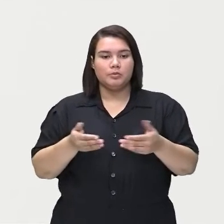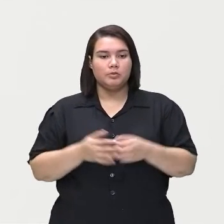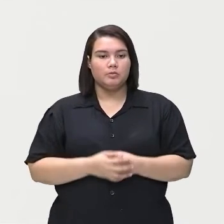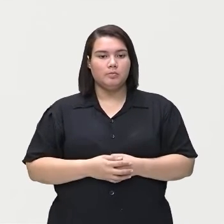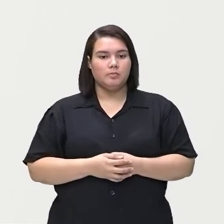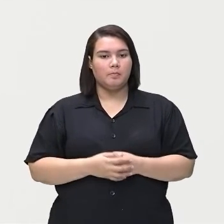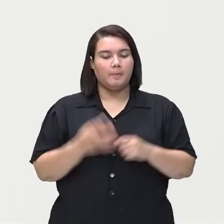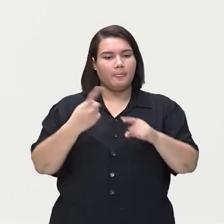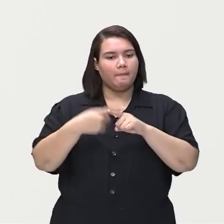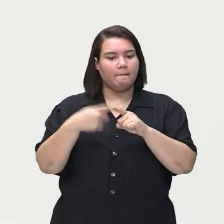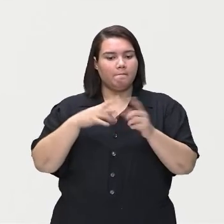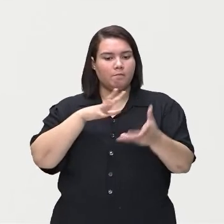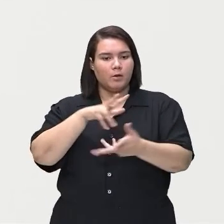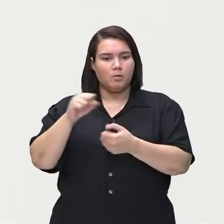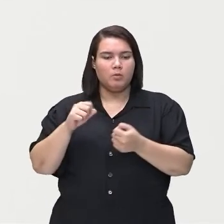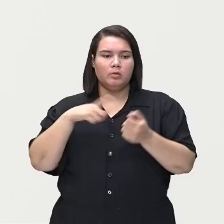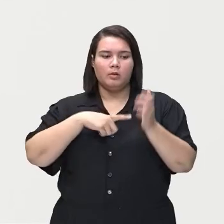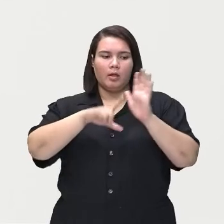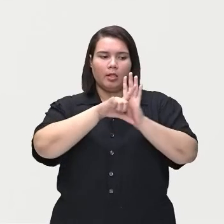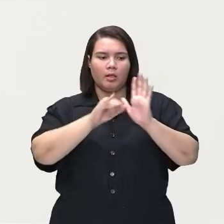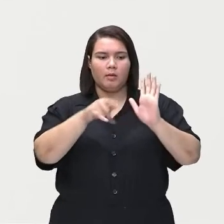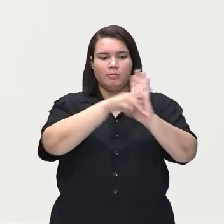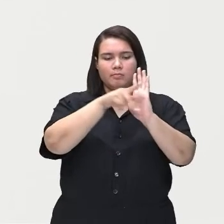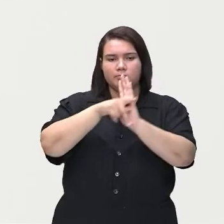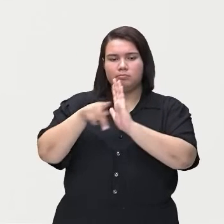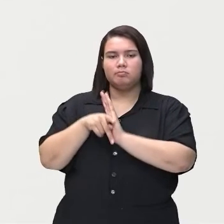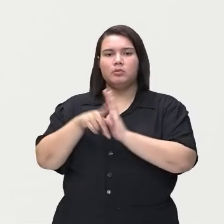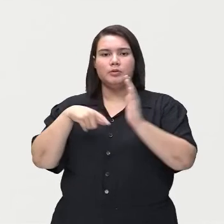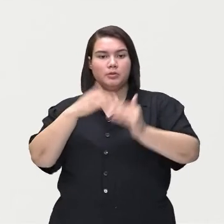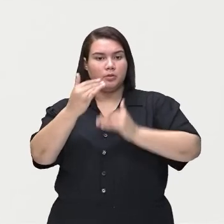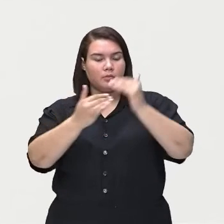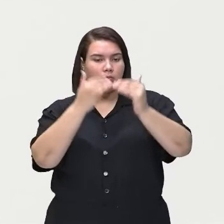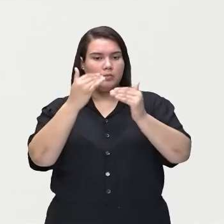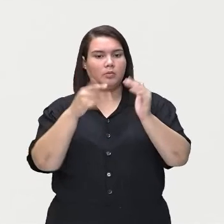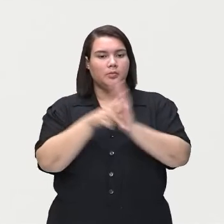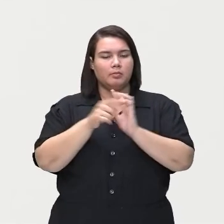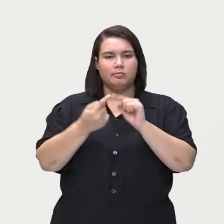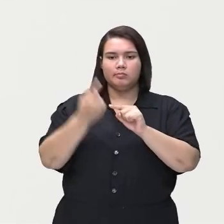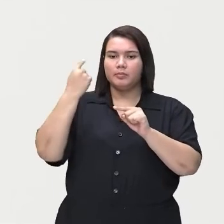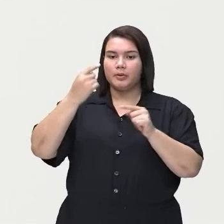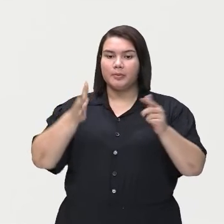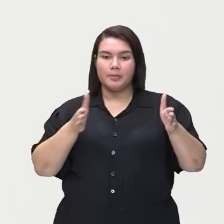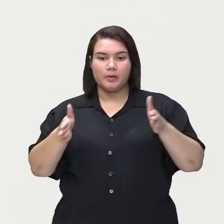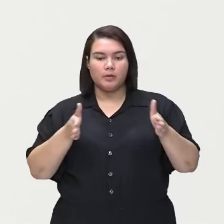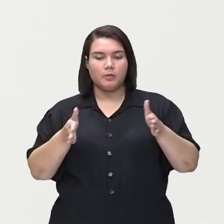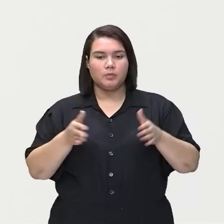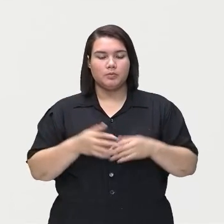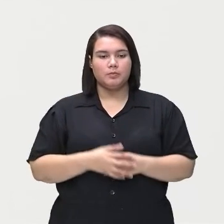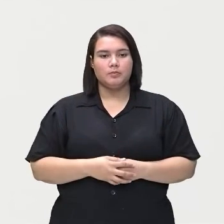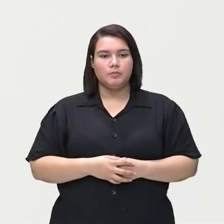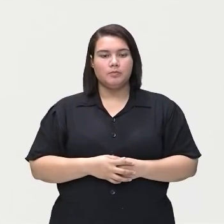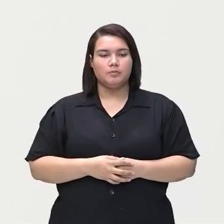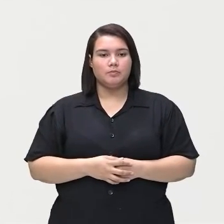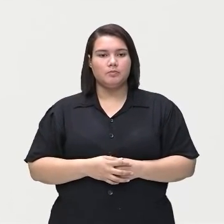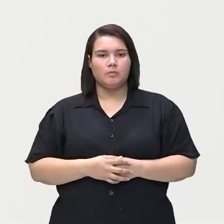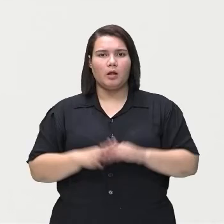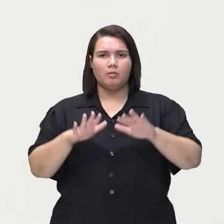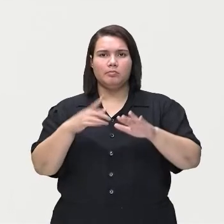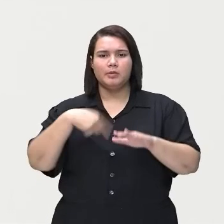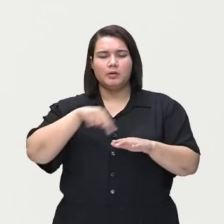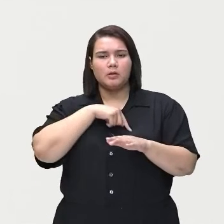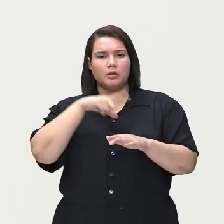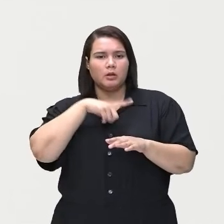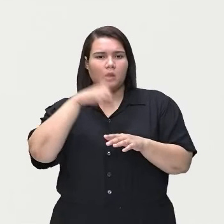do mundo aí tem as suas leis baseadas nas leis desenvolvidas naquele período. Olha, para a gente ter uma ideia,